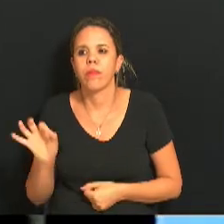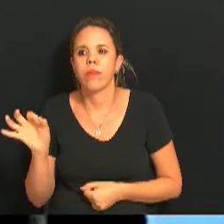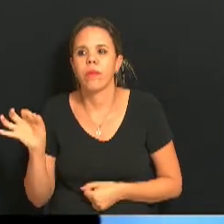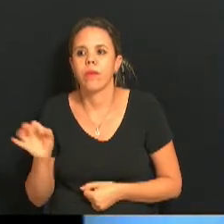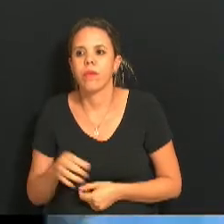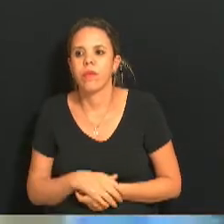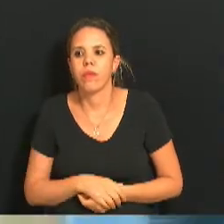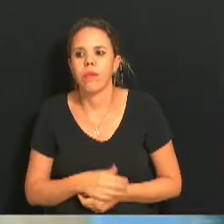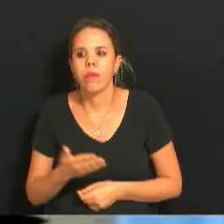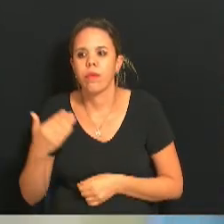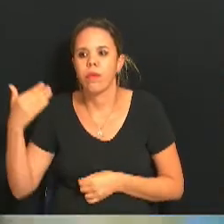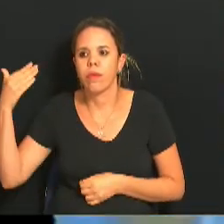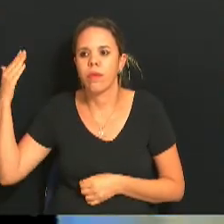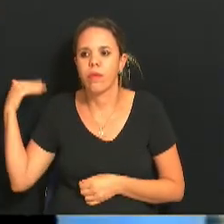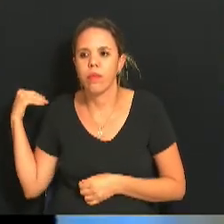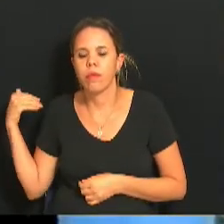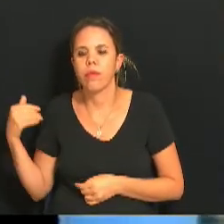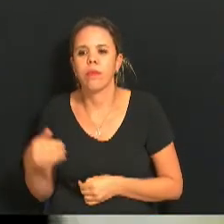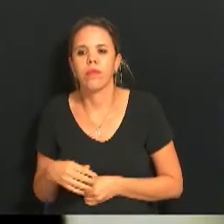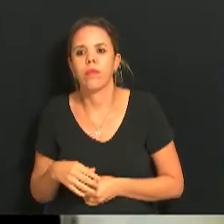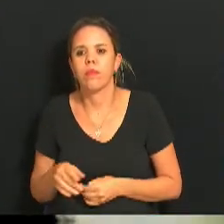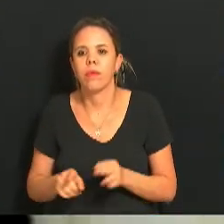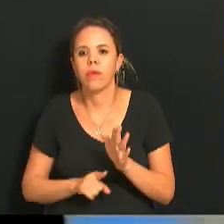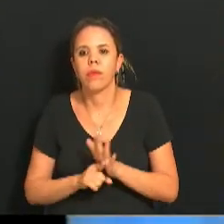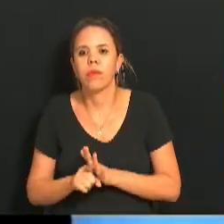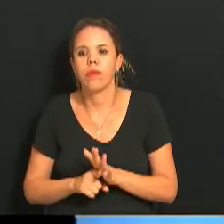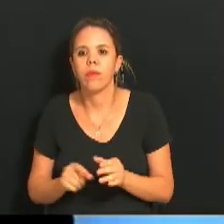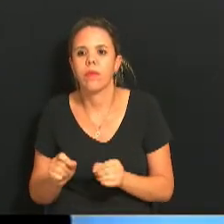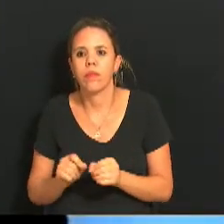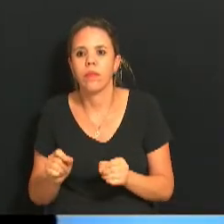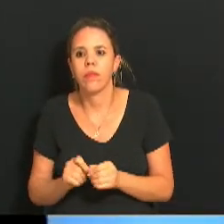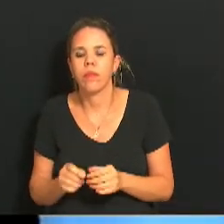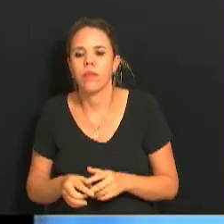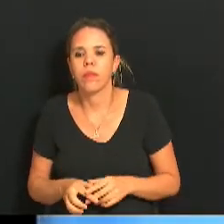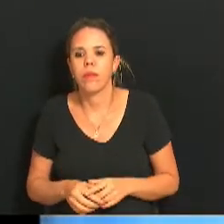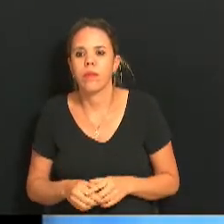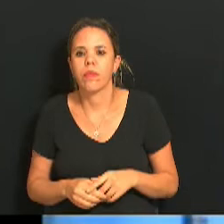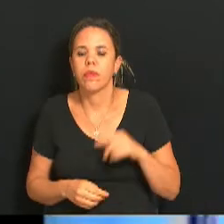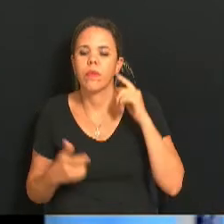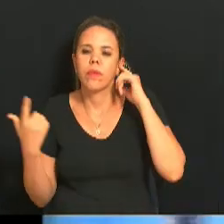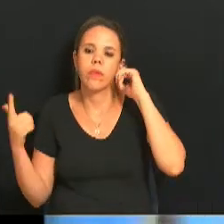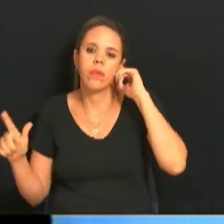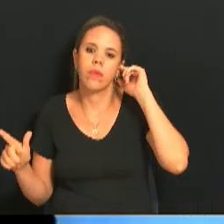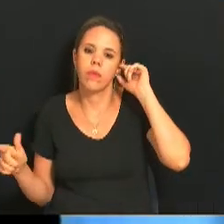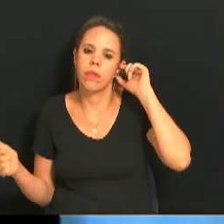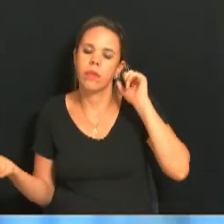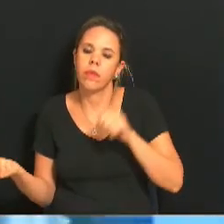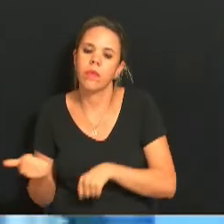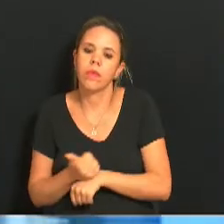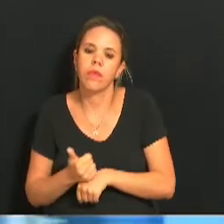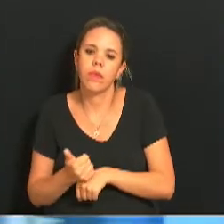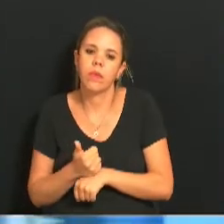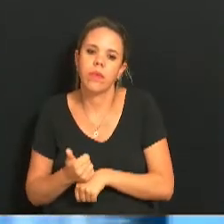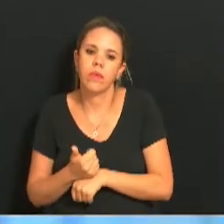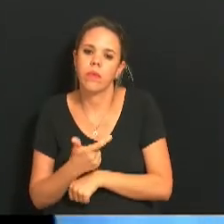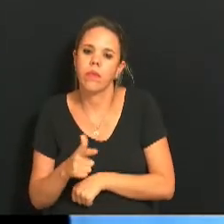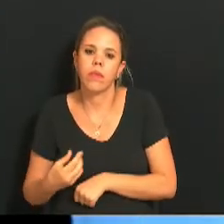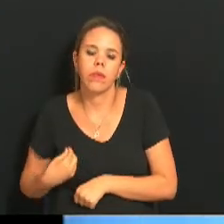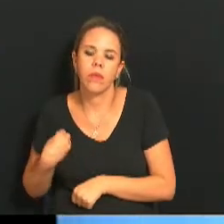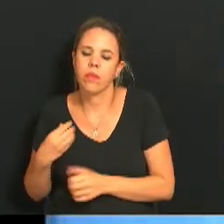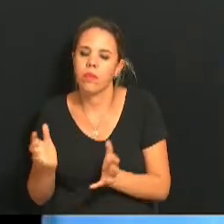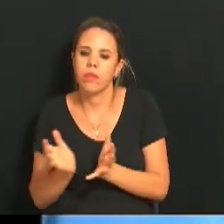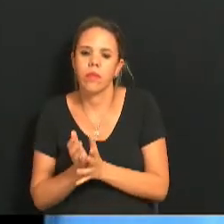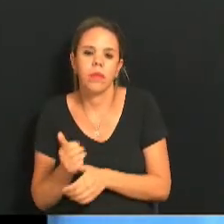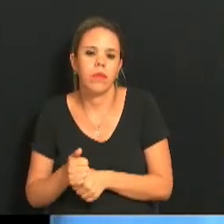lá atrás quando esses estudos foram feitos a outros pro um daqueles que não estavam na